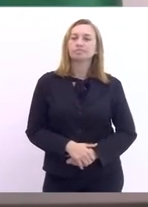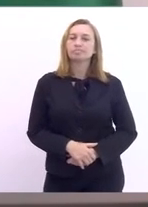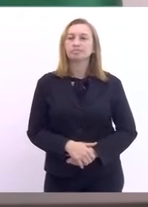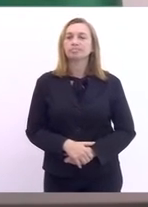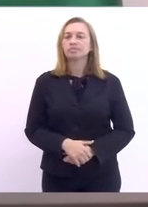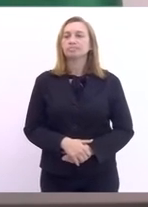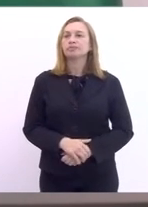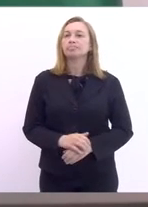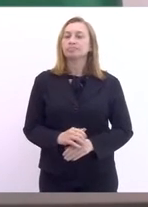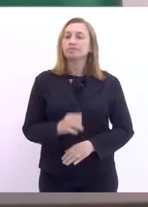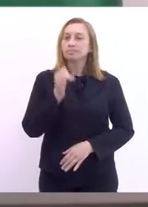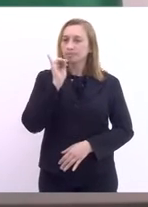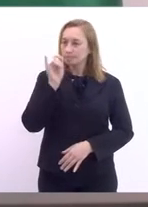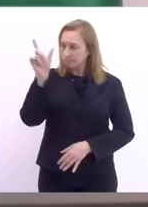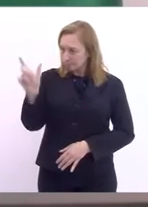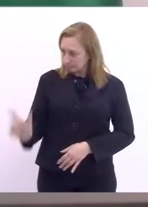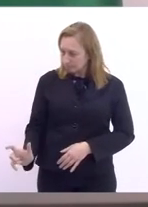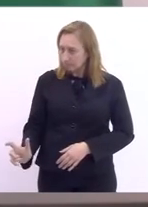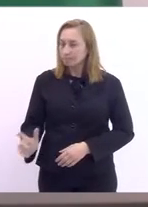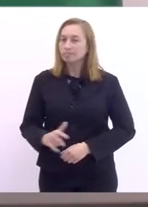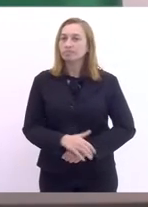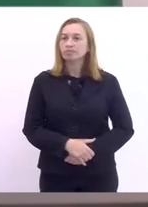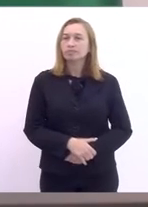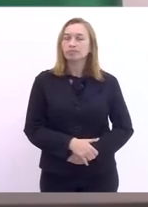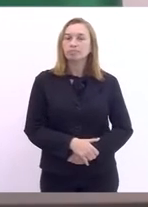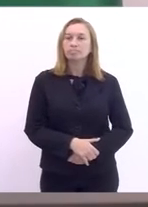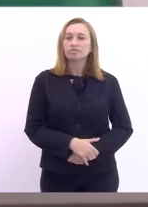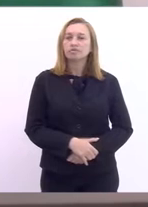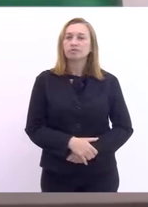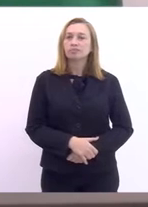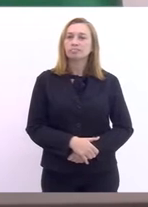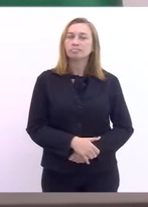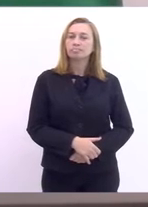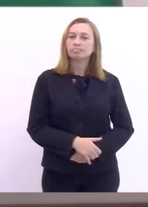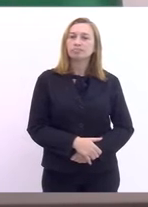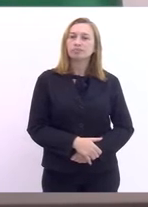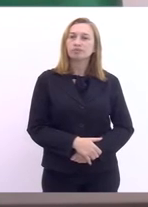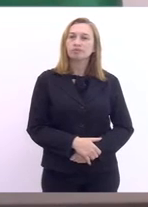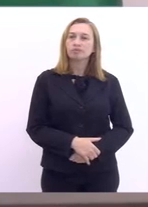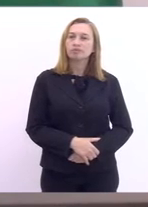o relator. Eu, de antemão,